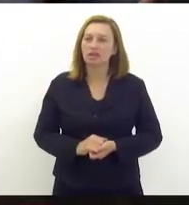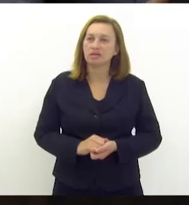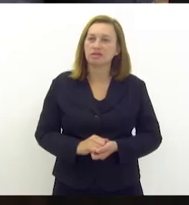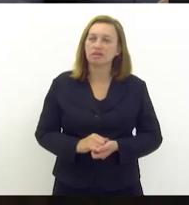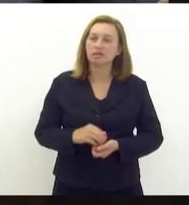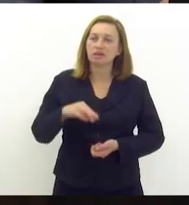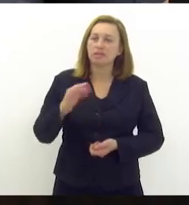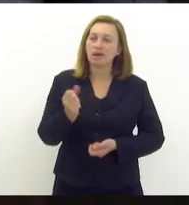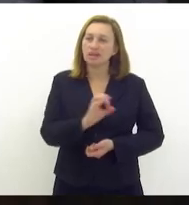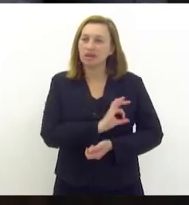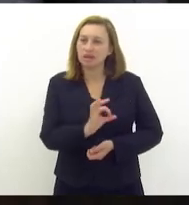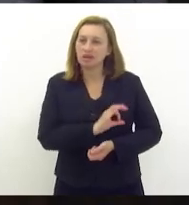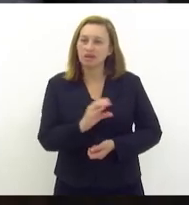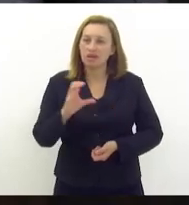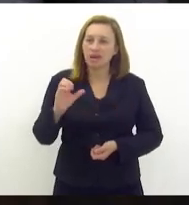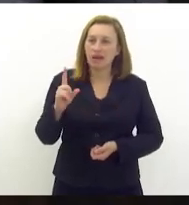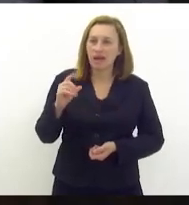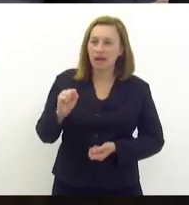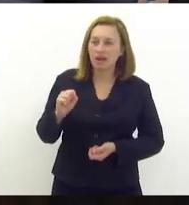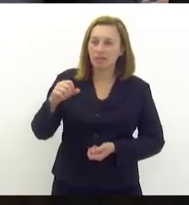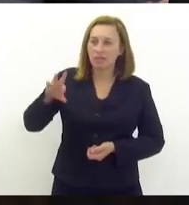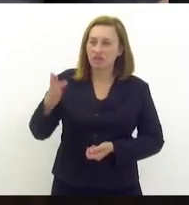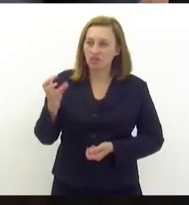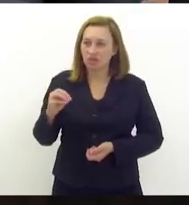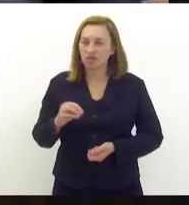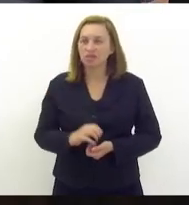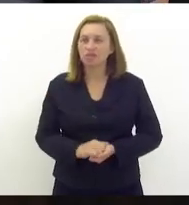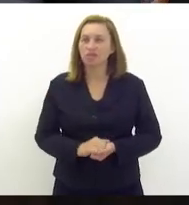Marta Rocha Carla Machado